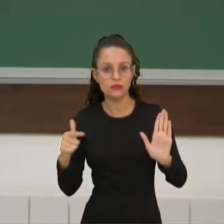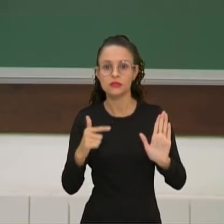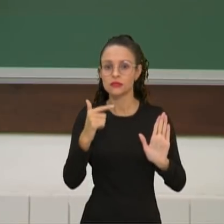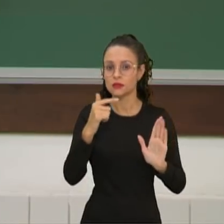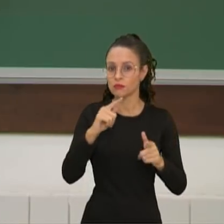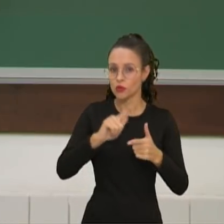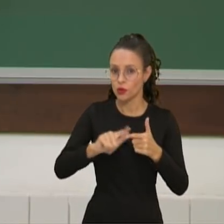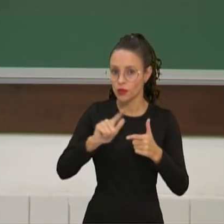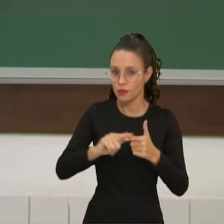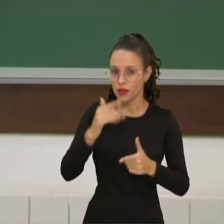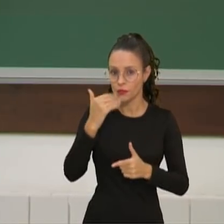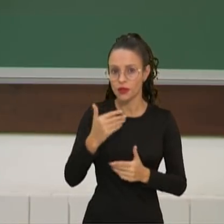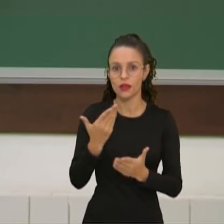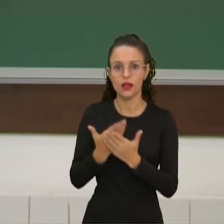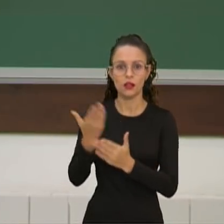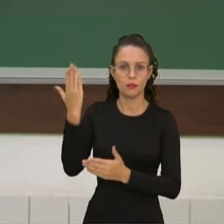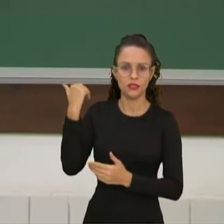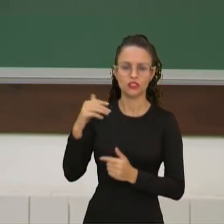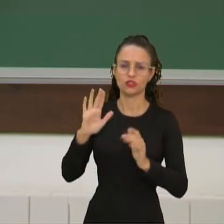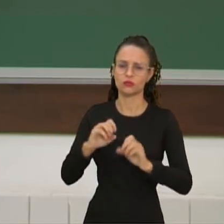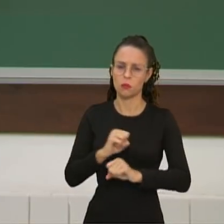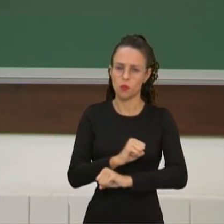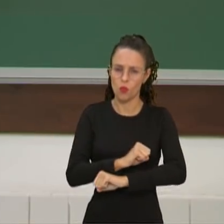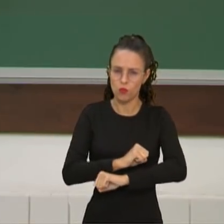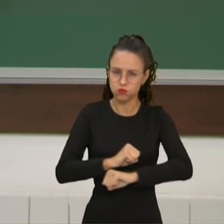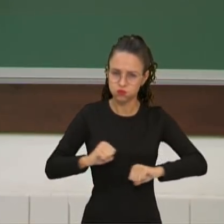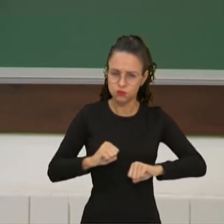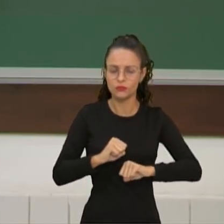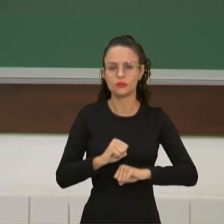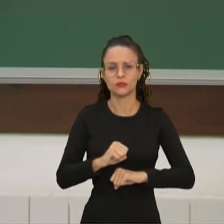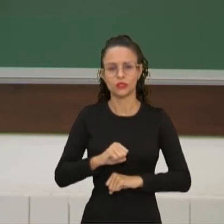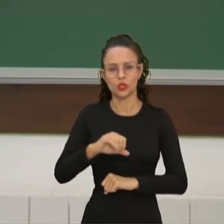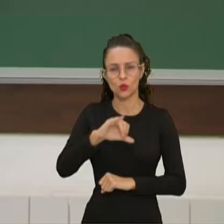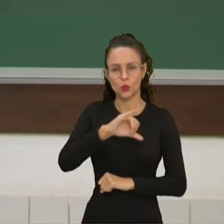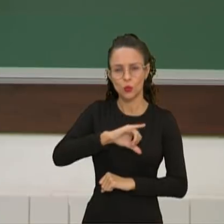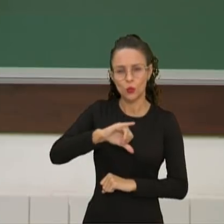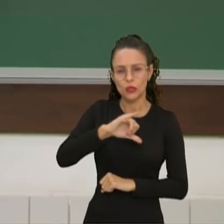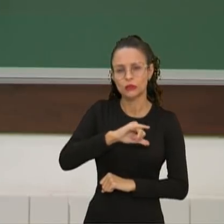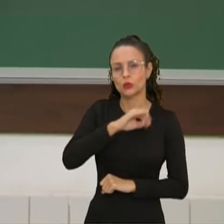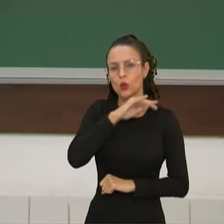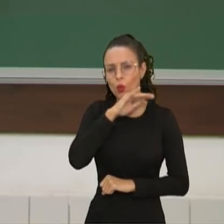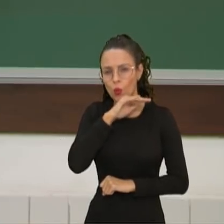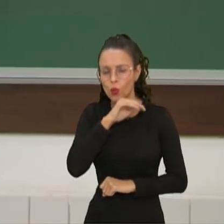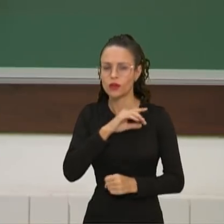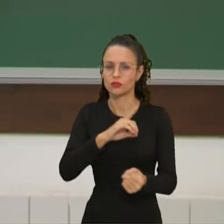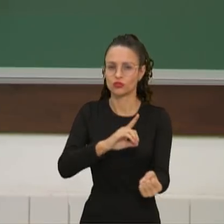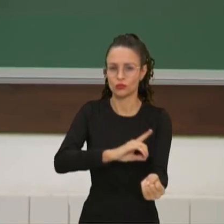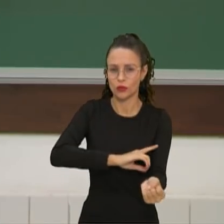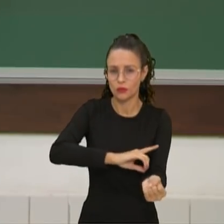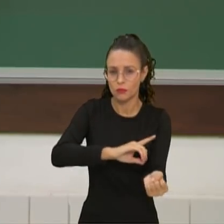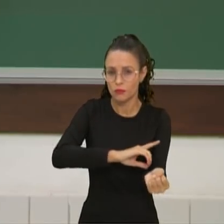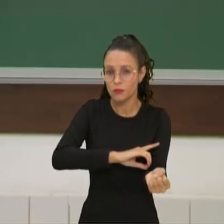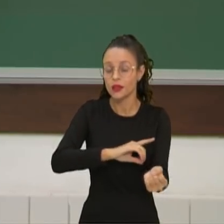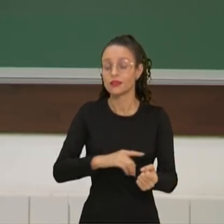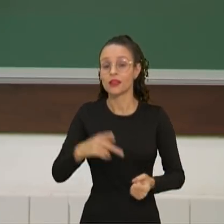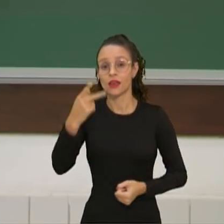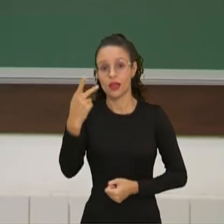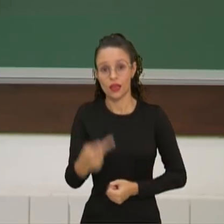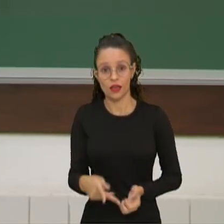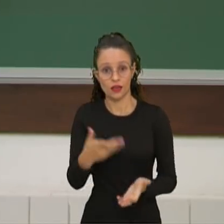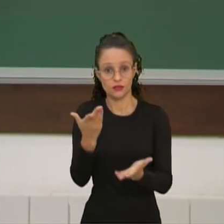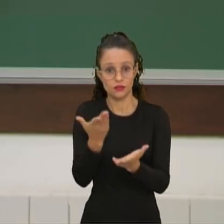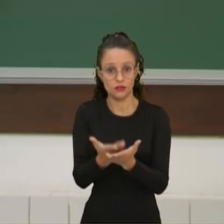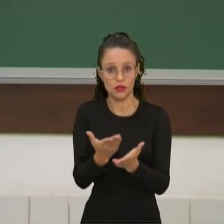falamos, lembram? Em aulas passadas de obesidade, de colesterol ruim elevado, de diabetes. E nessa aula a gente